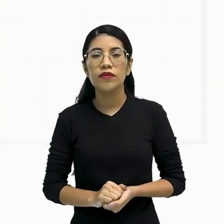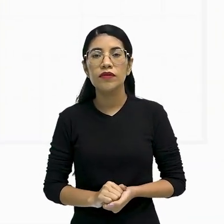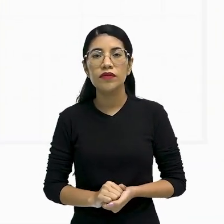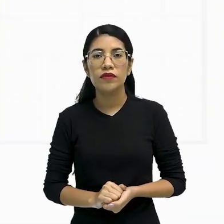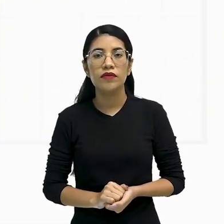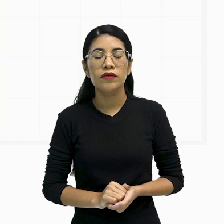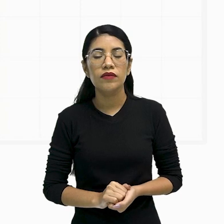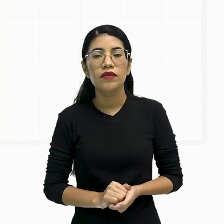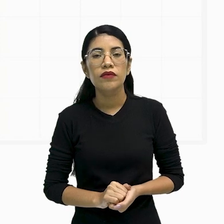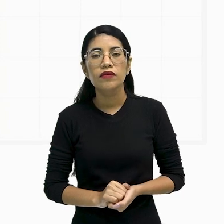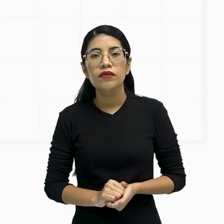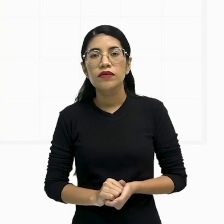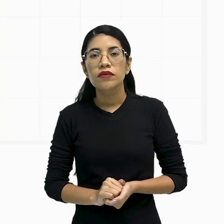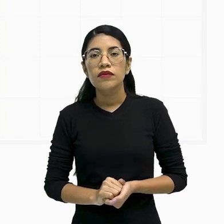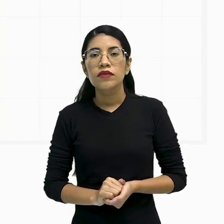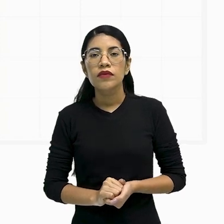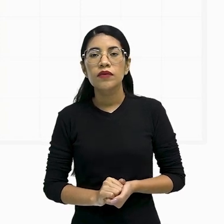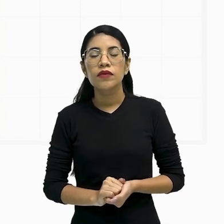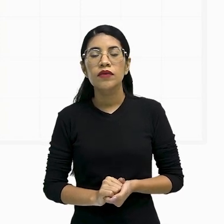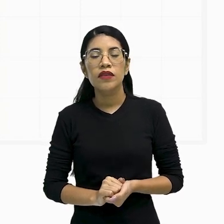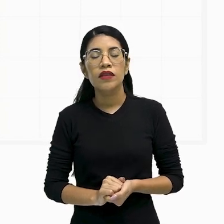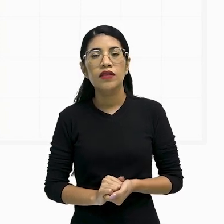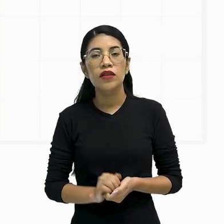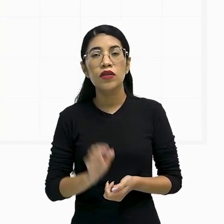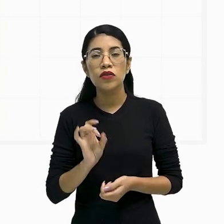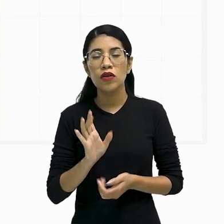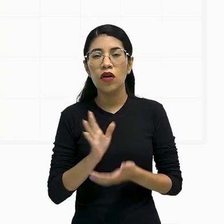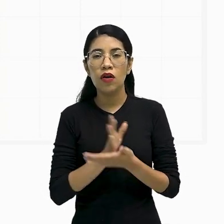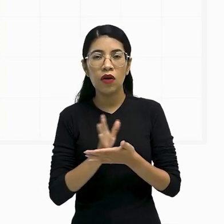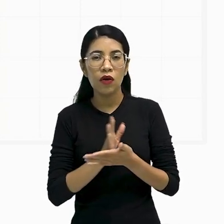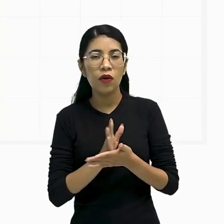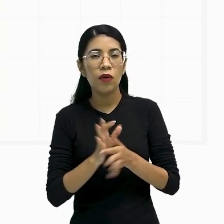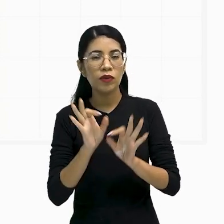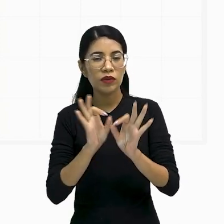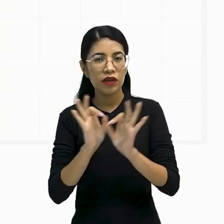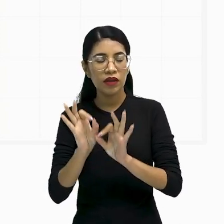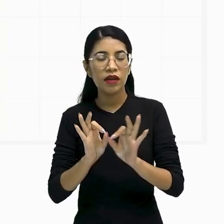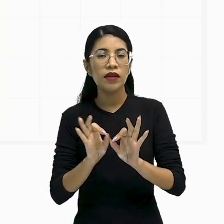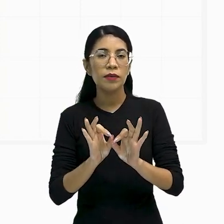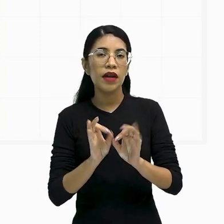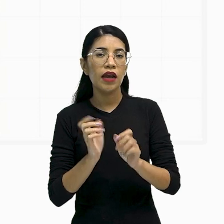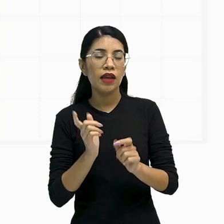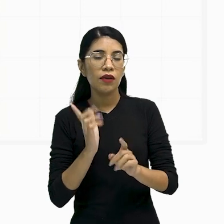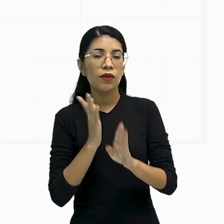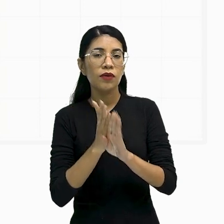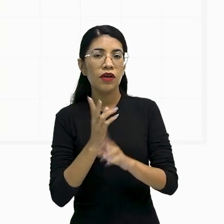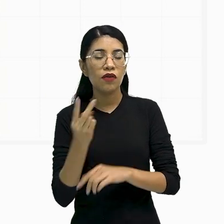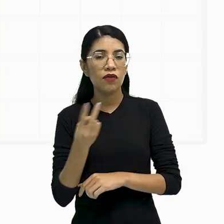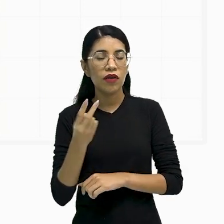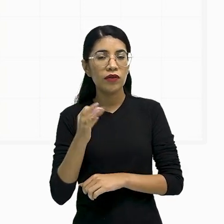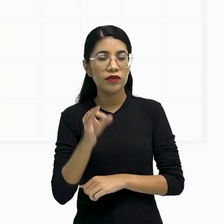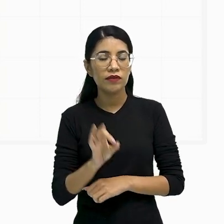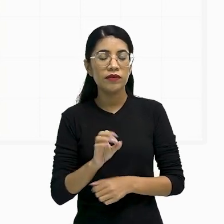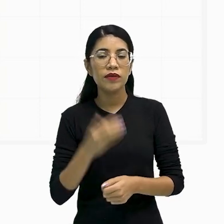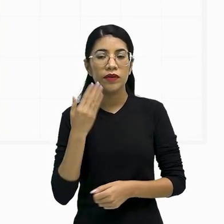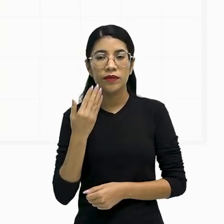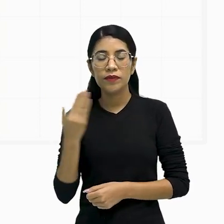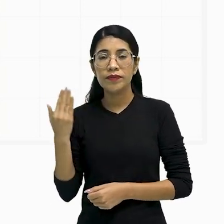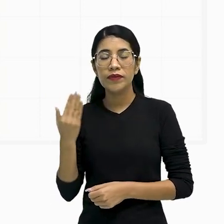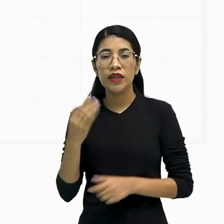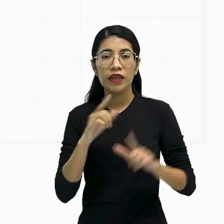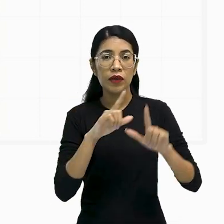Vamos apenas fazer alguns ajustes, né, para a gente chegar no valor. Olha esses dois triângulos aí. Temos um triângulo dentro